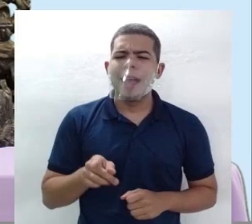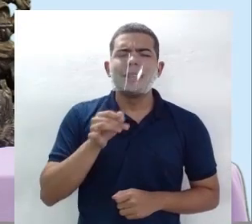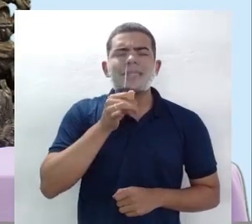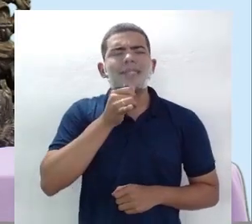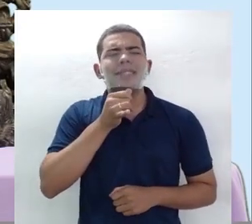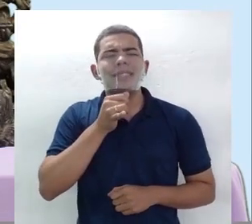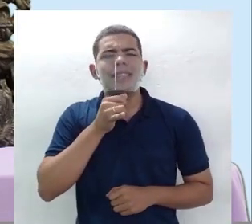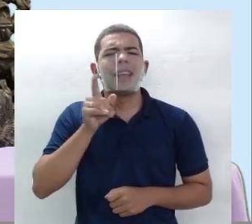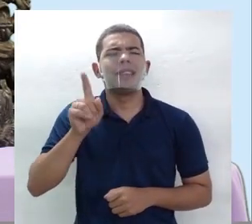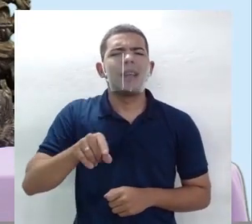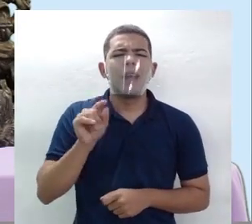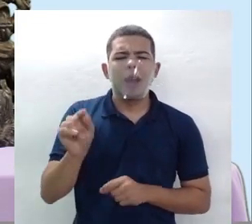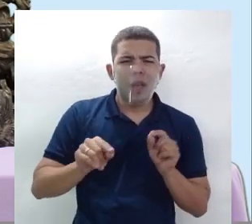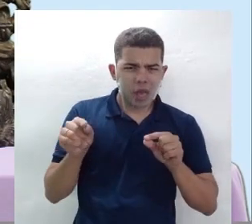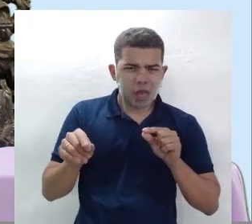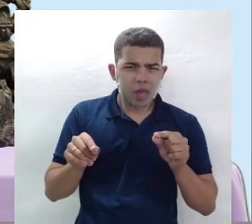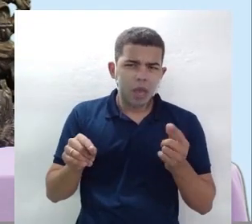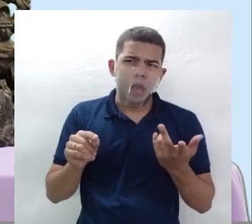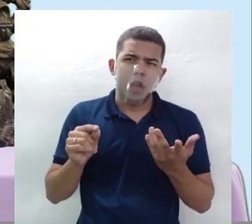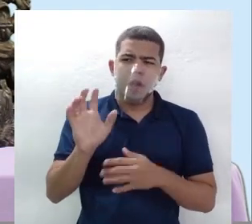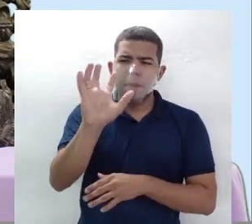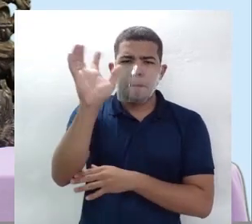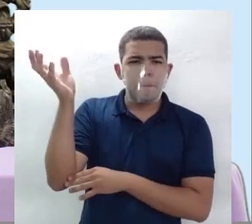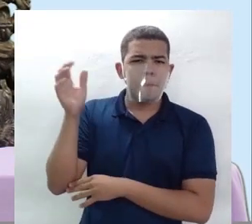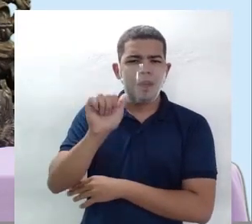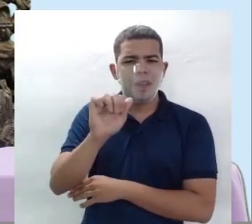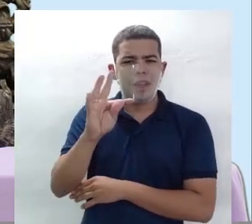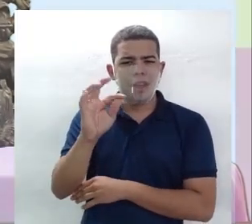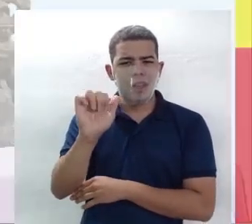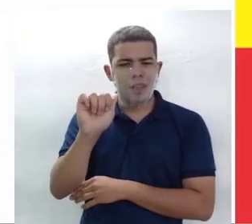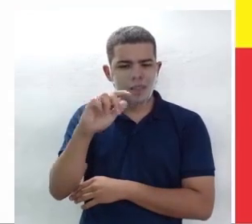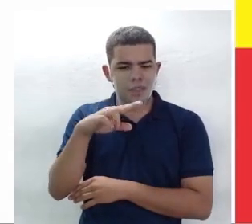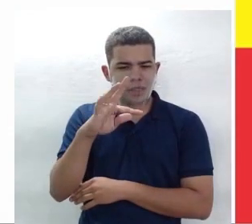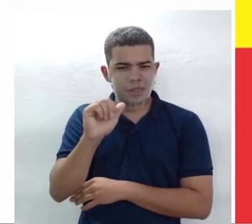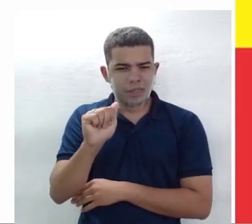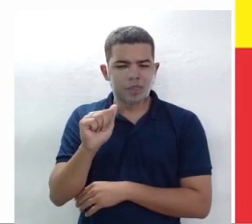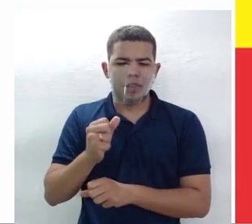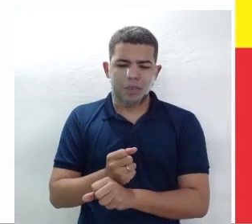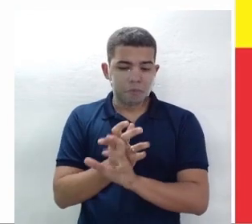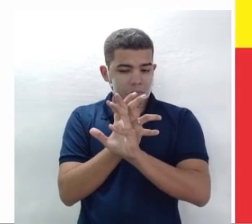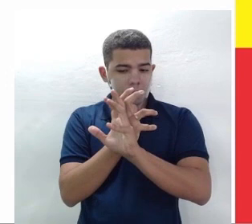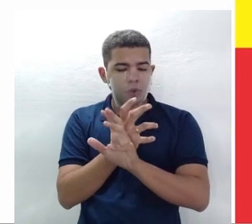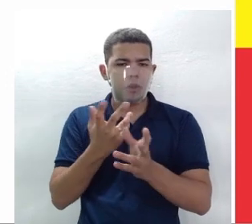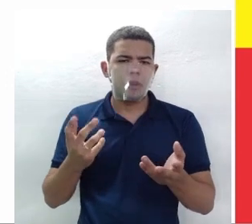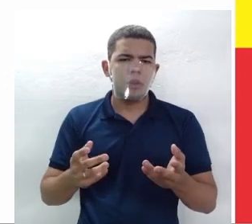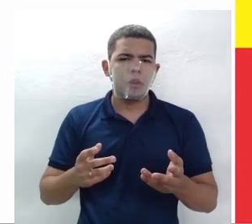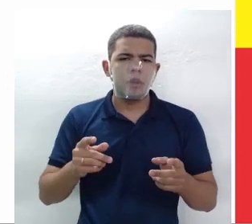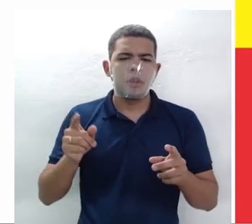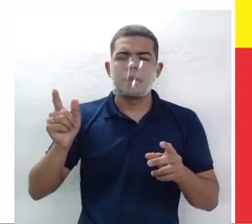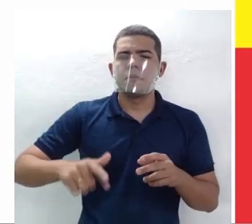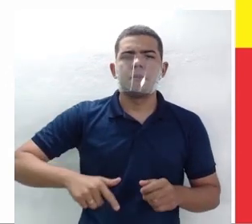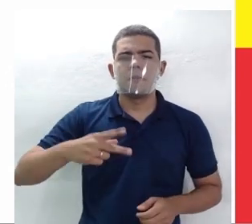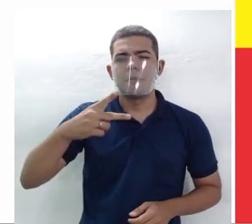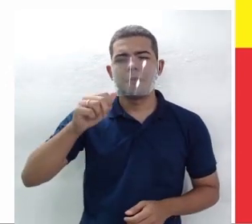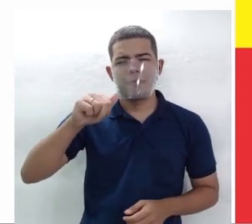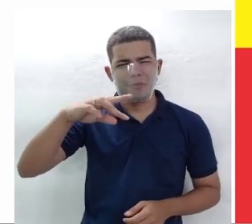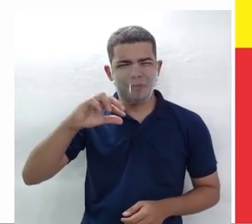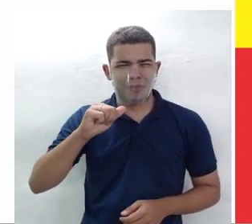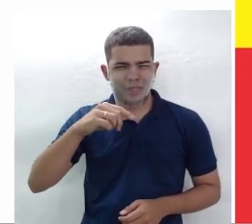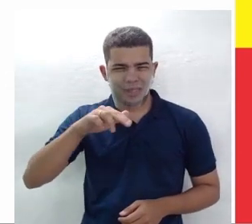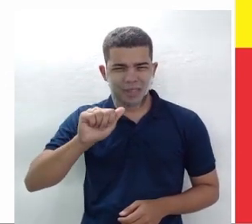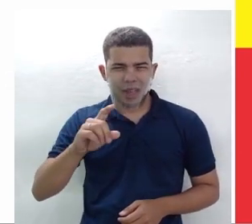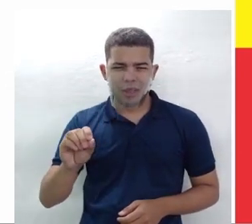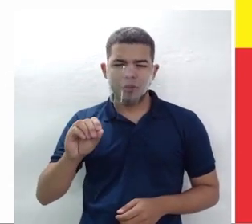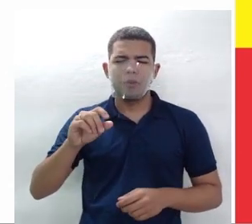biomas é o quê? A Mata Atlântica, o Cerrado, o Pantanal, que está sendo destruído,